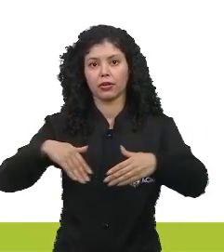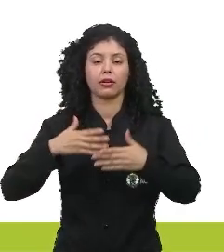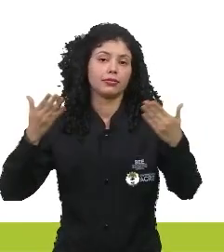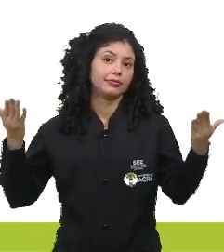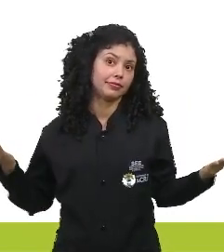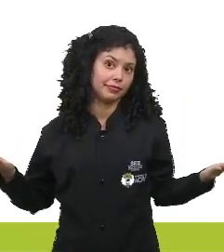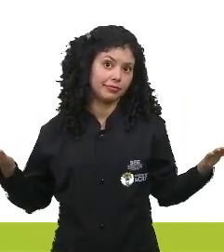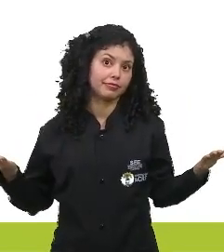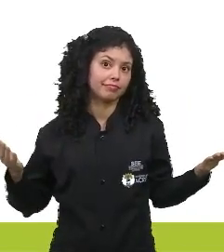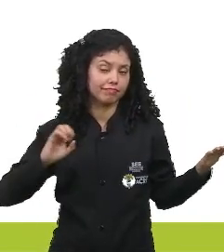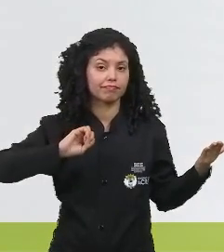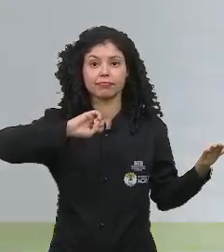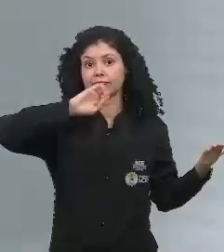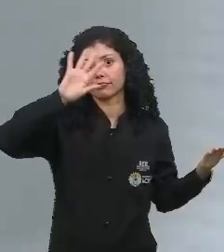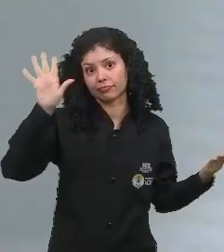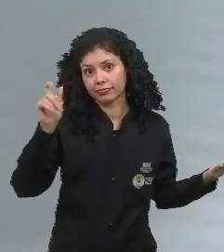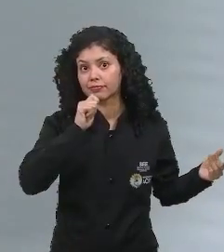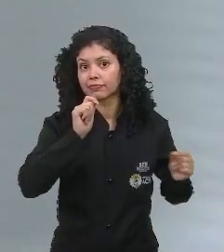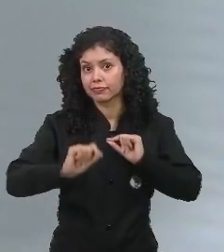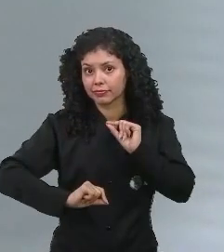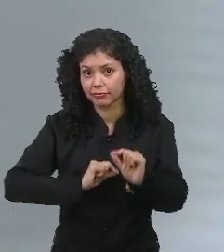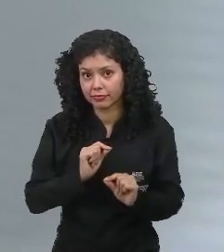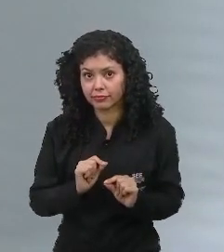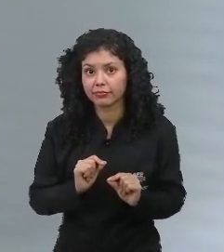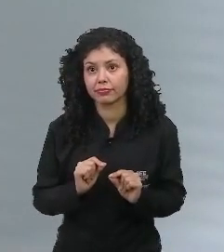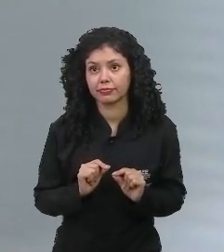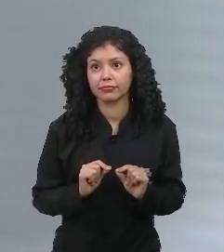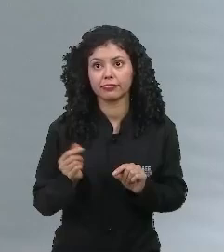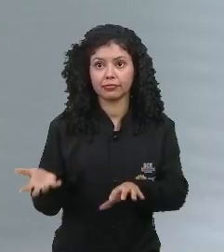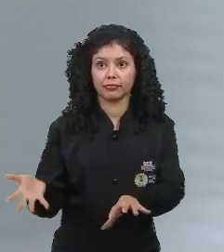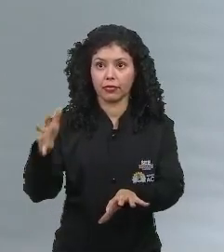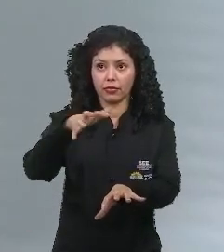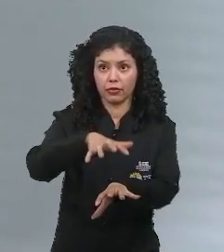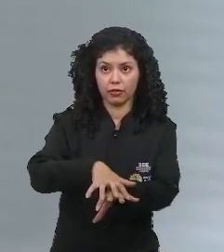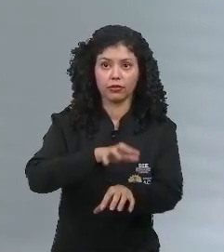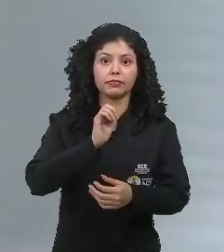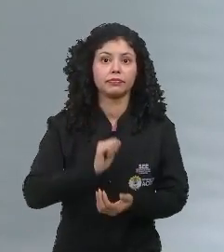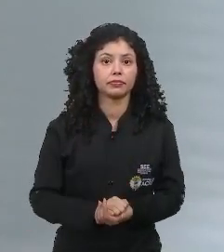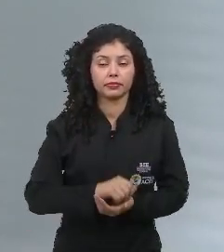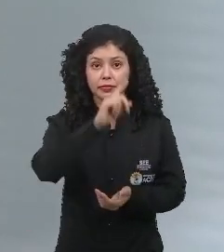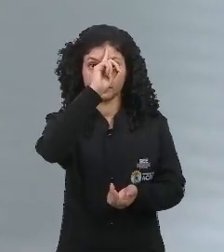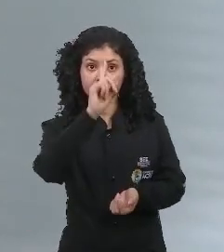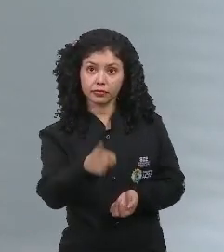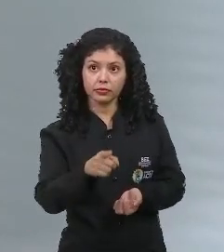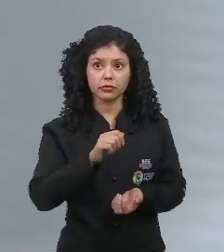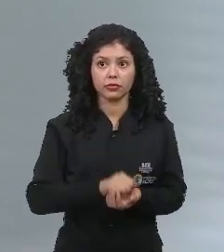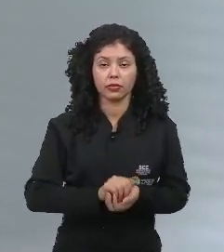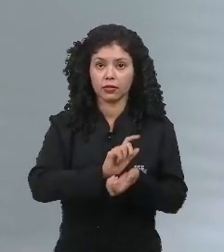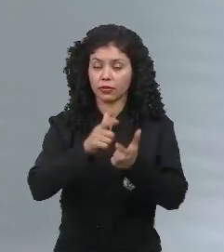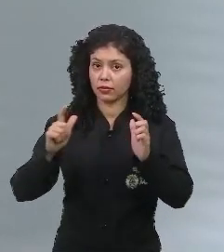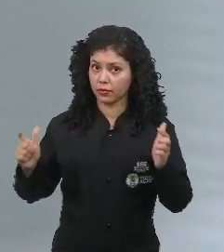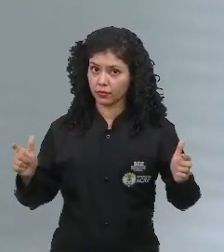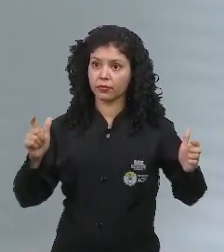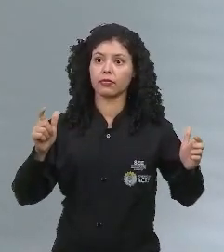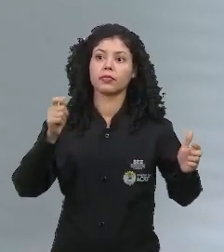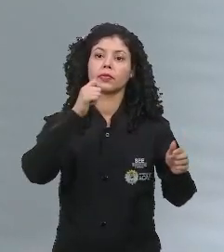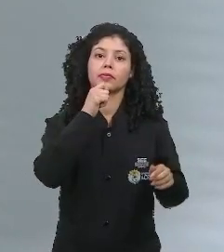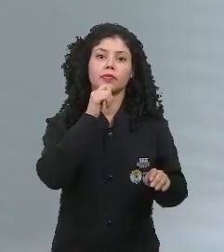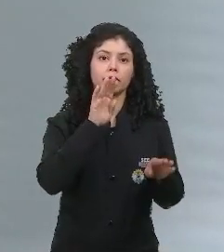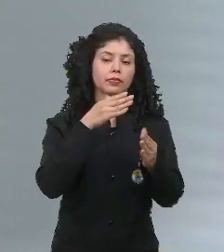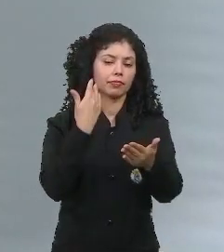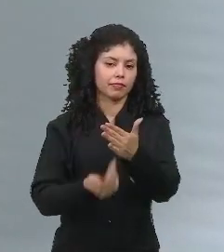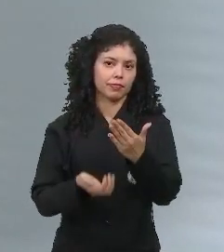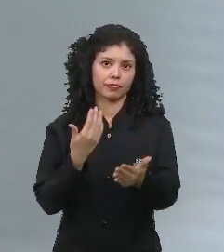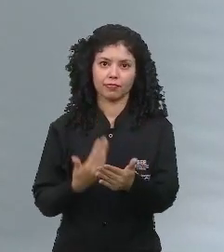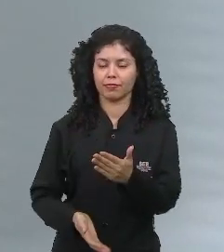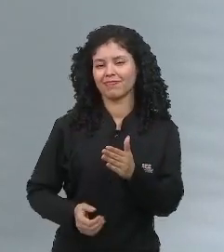pessoal, obviamente que os colonizadores e os senhores, os grandes latifundiários, vão